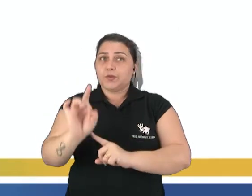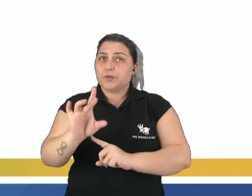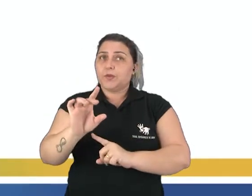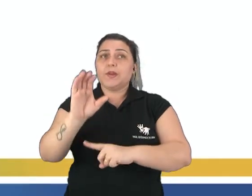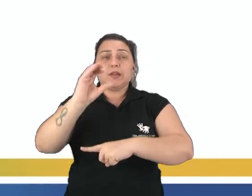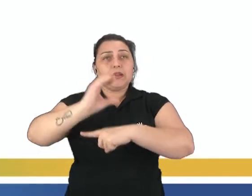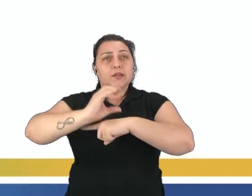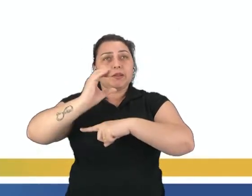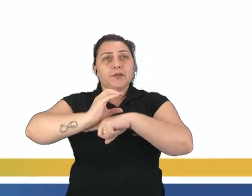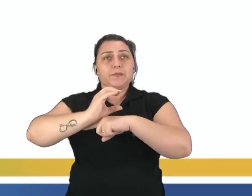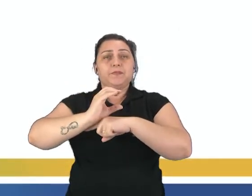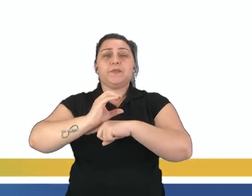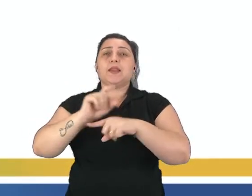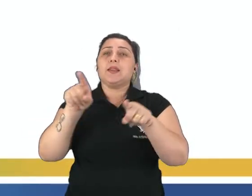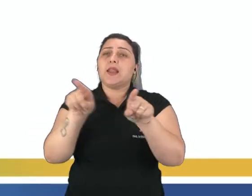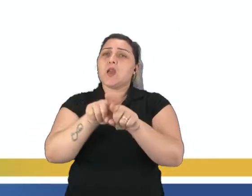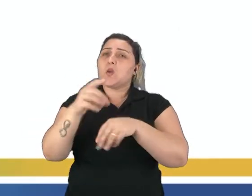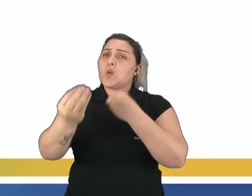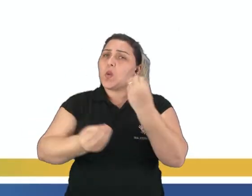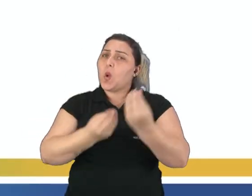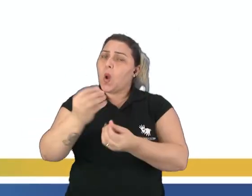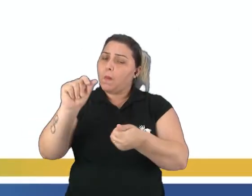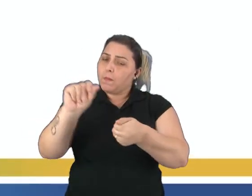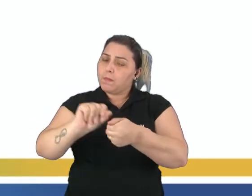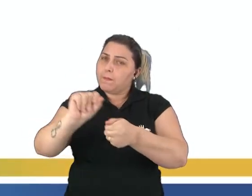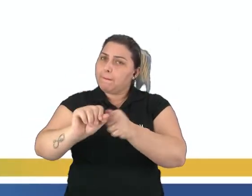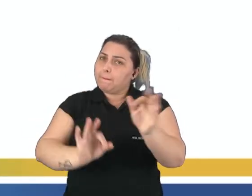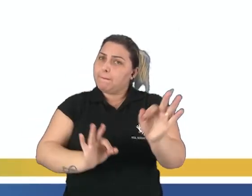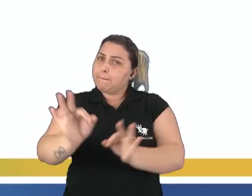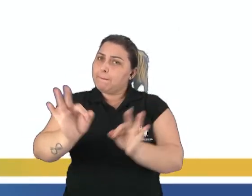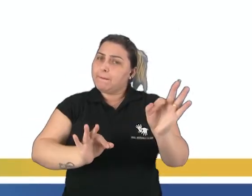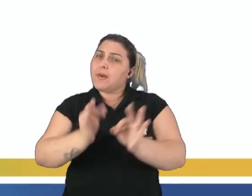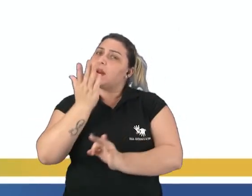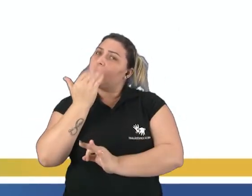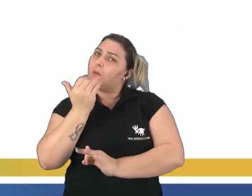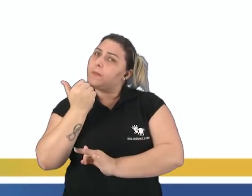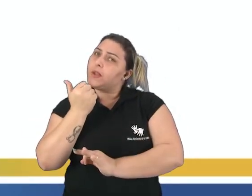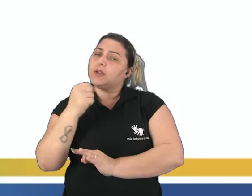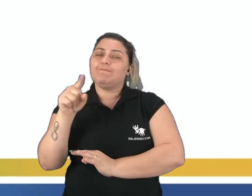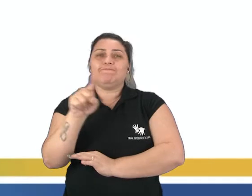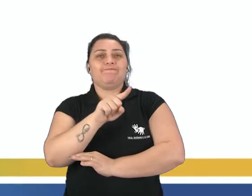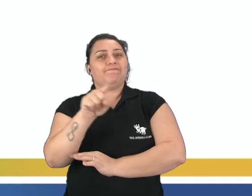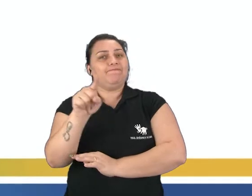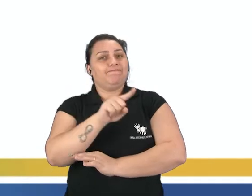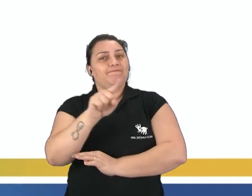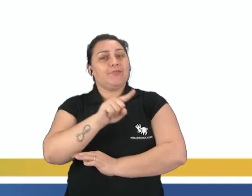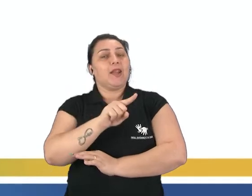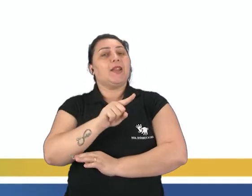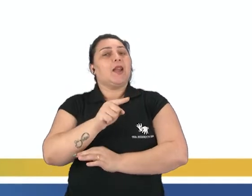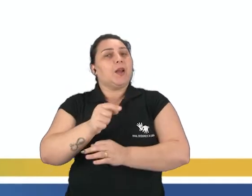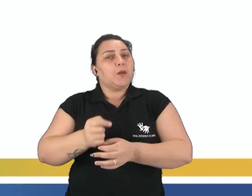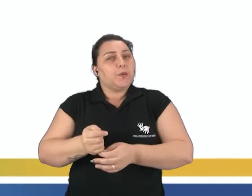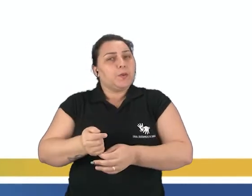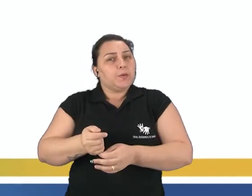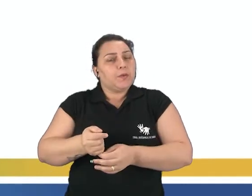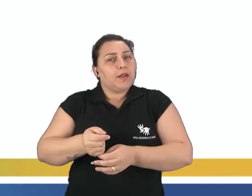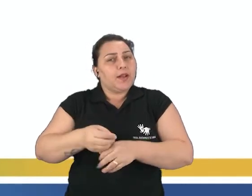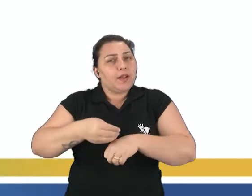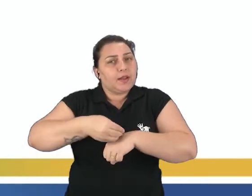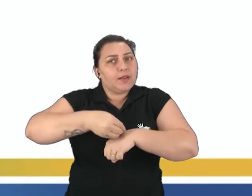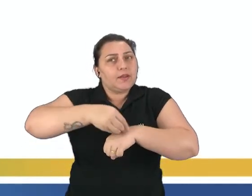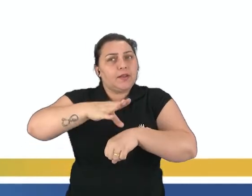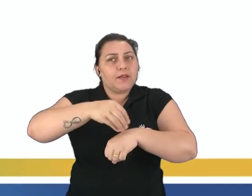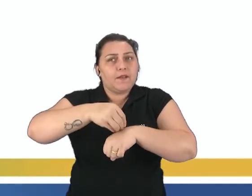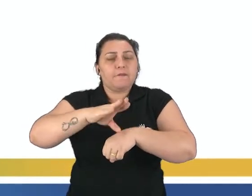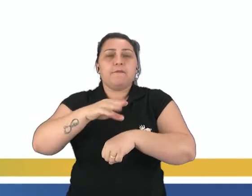a letra C. Letra D, uma receita? Não, uma receita nós vemos que ela dá instrução, ela diz o